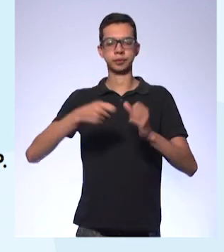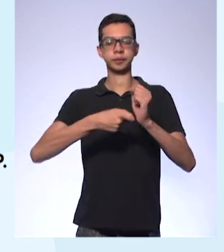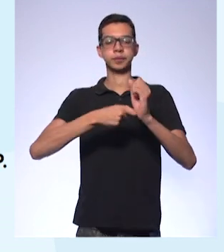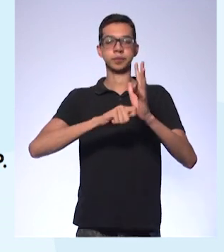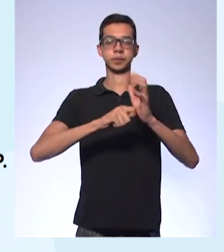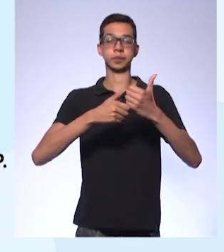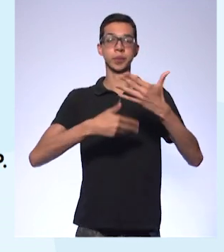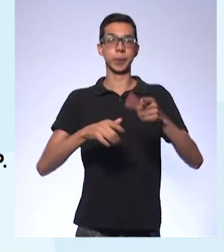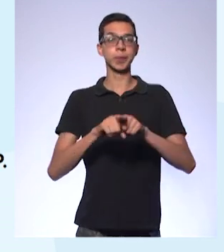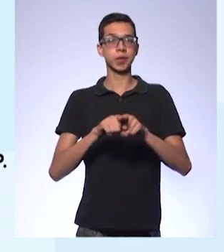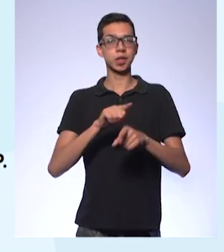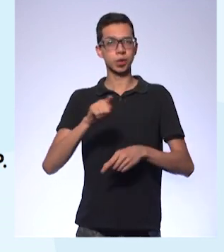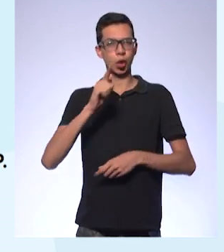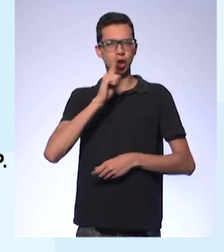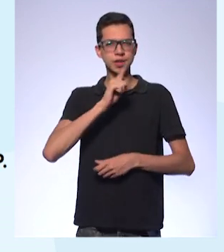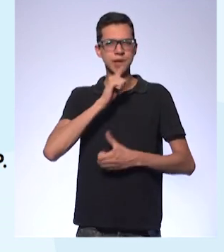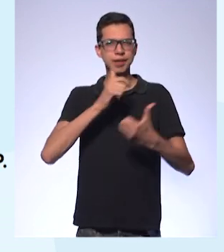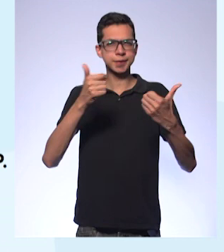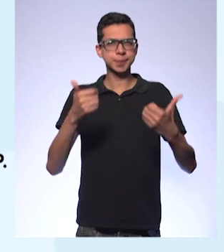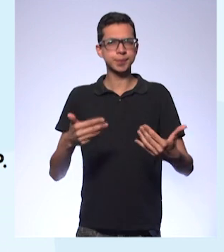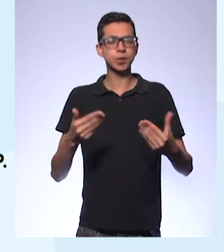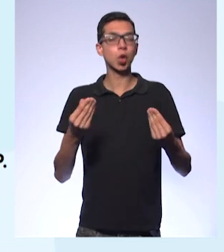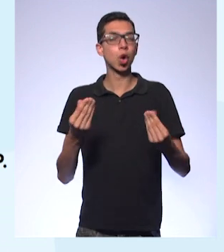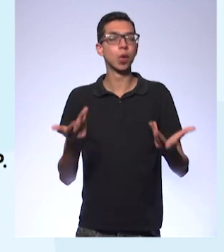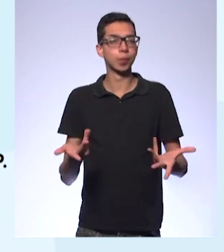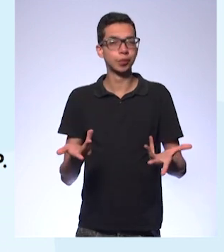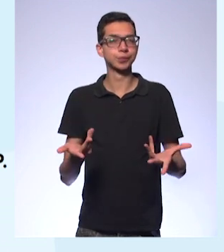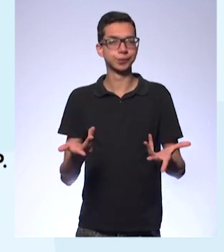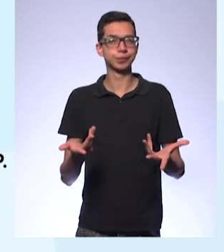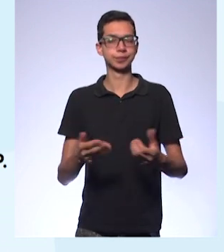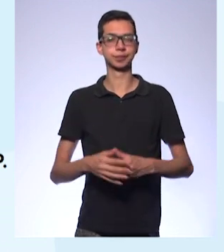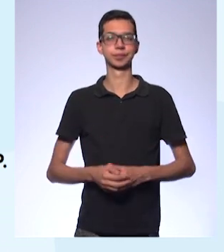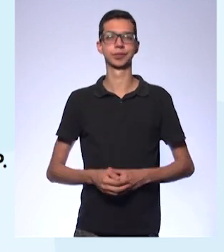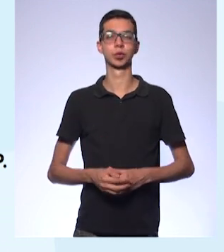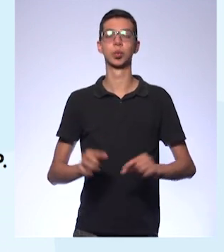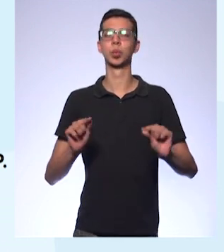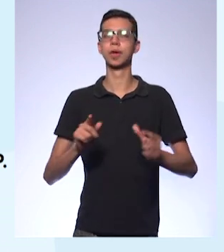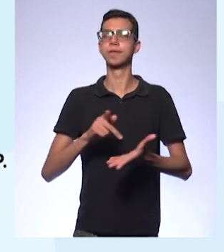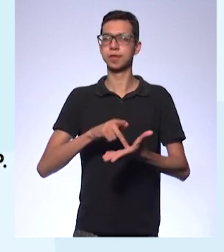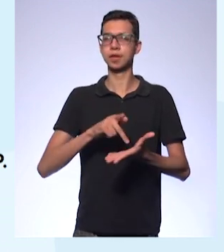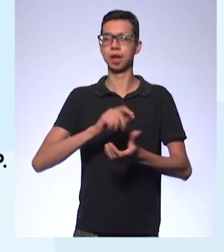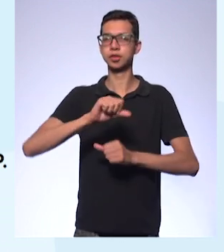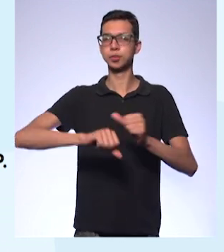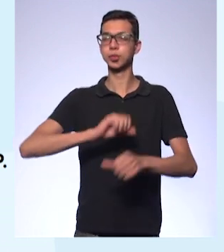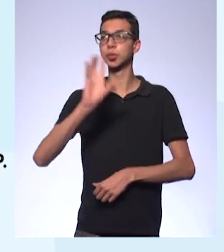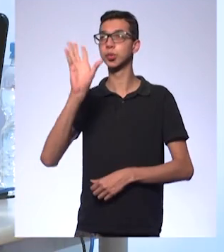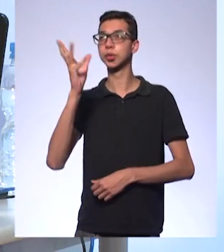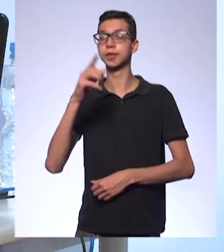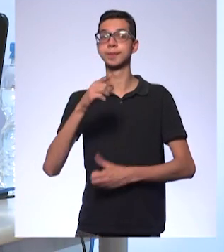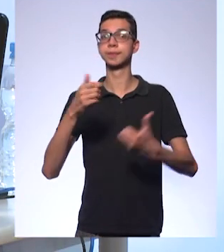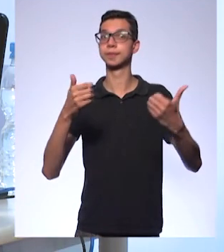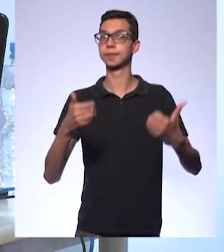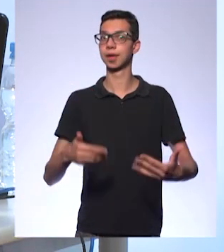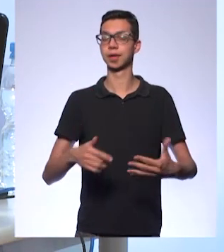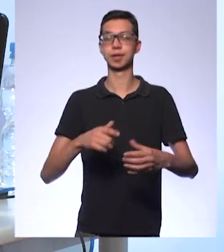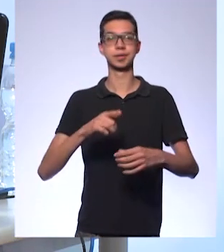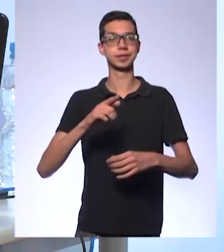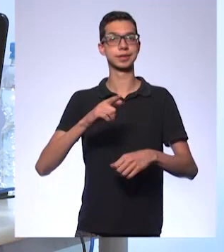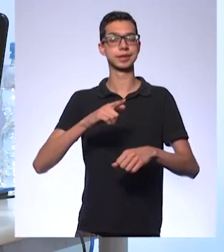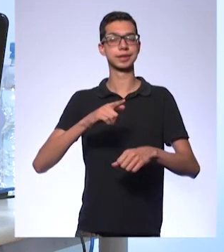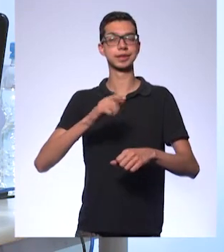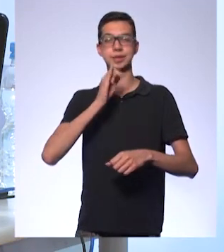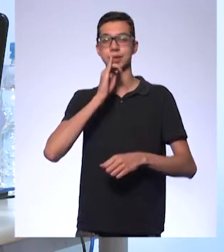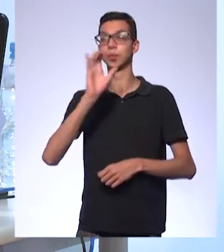aqui, vocês conseguem dizer para a gente, então, o que é mesmo mudança climática? Não vem falar que é mudança de tempo, mudança de clima